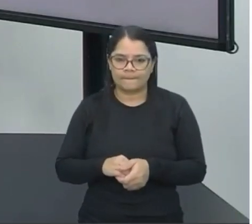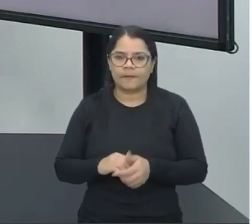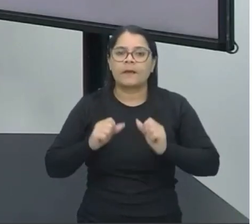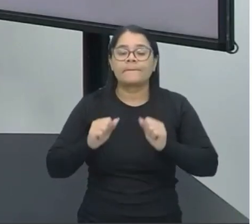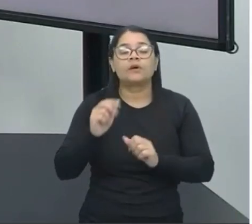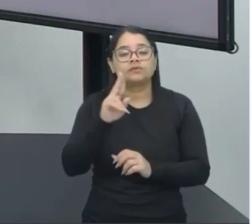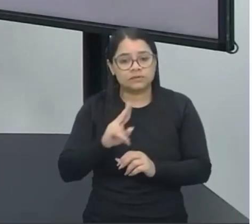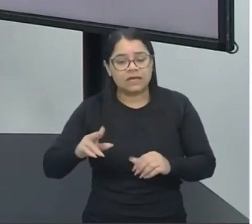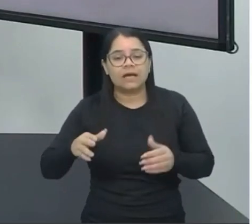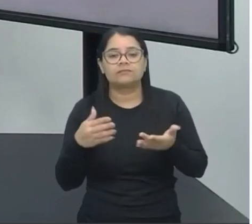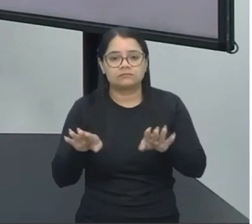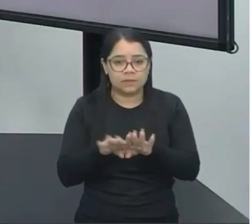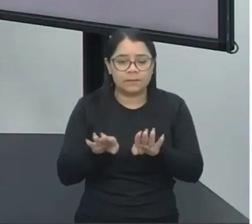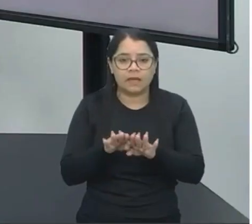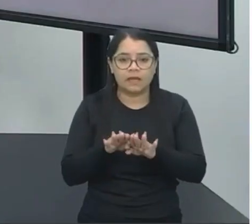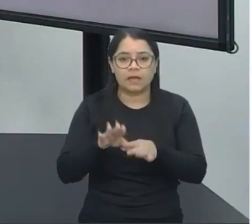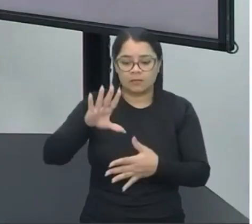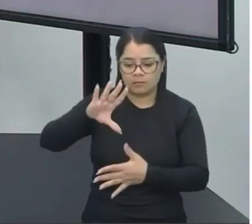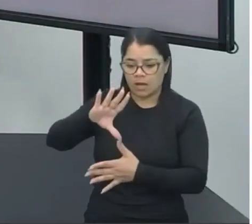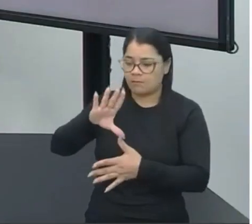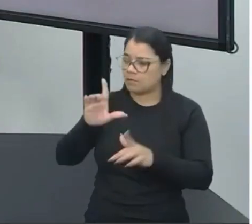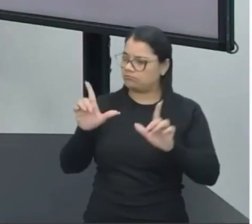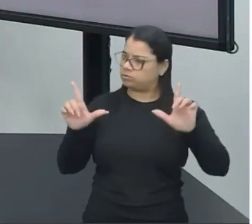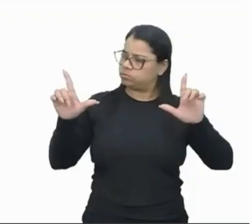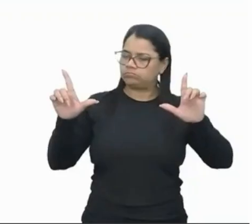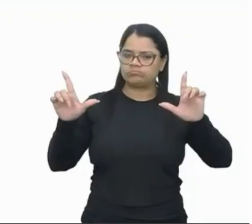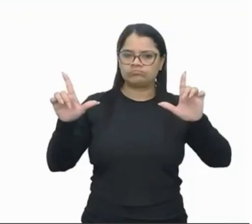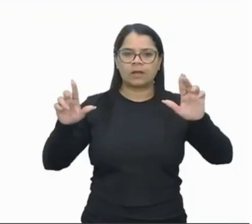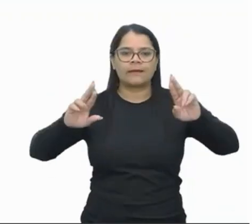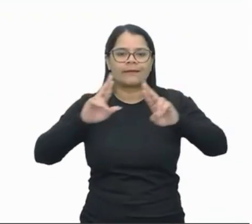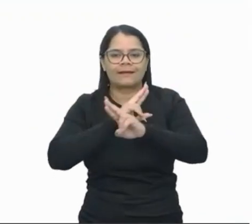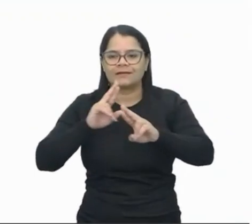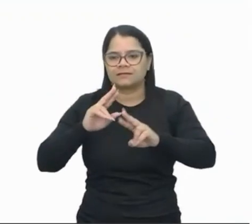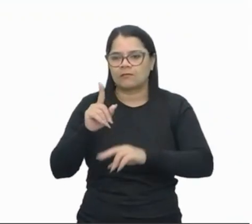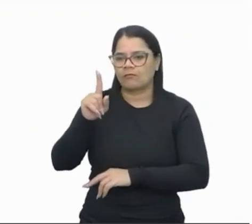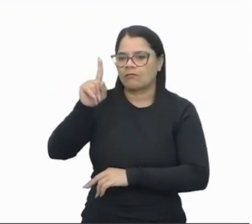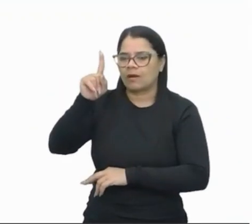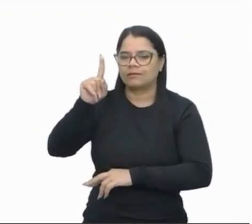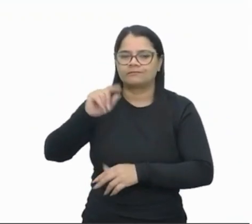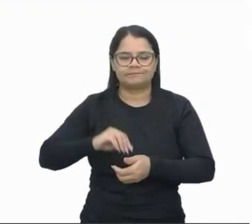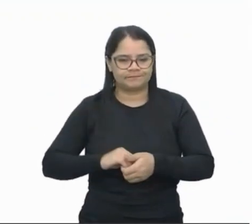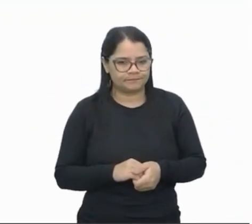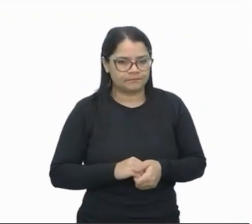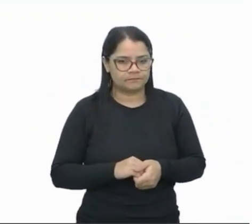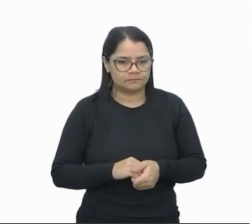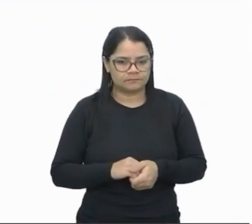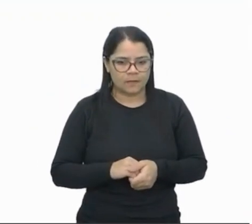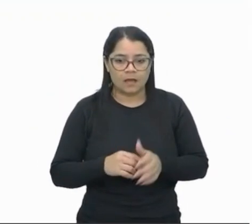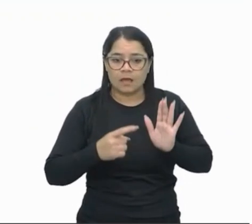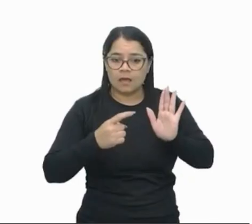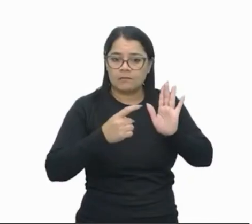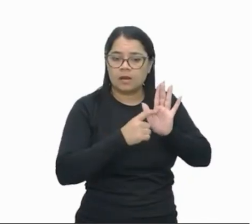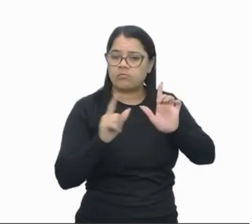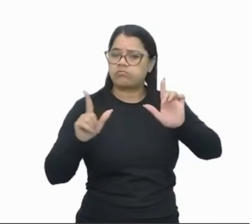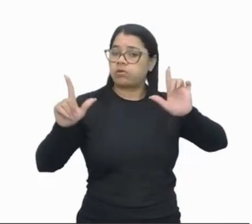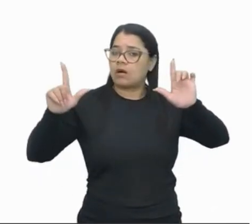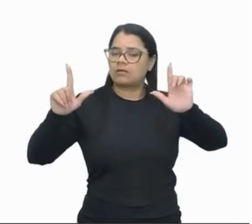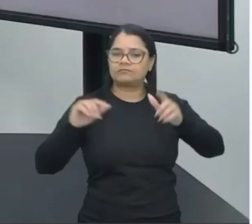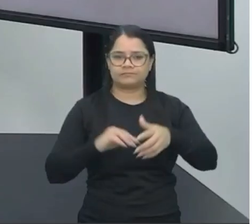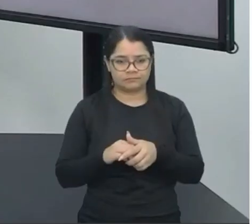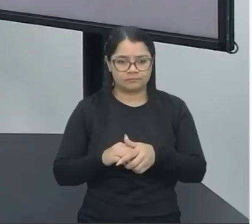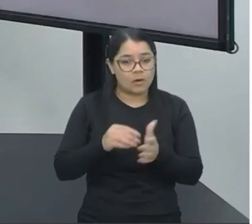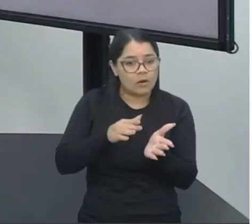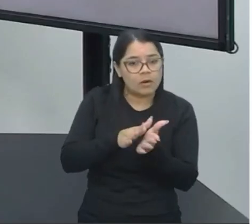pode usar nessa hora, professor, um mapa ampliado na TV em relação a essa parte da pinagem, bem ampliado, ou você pode